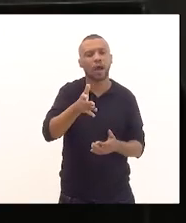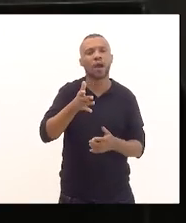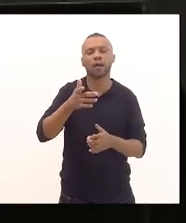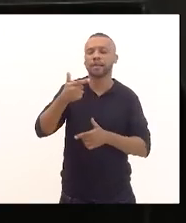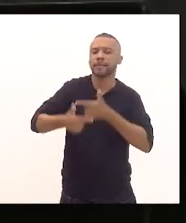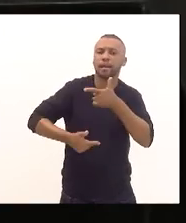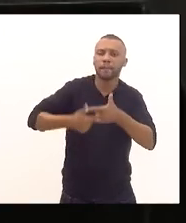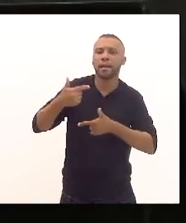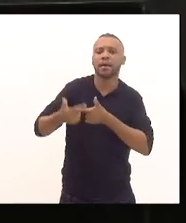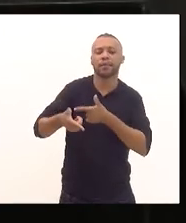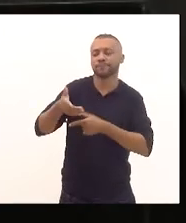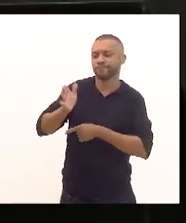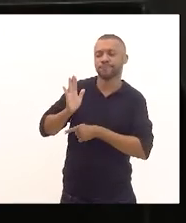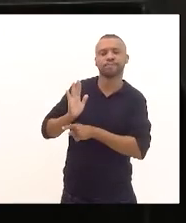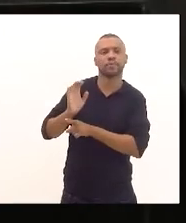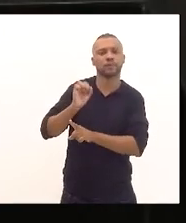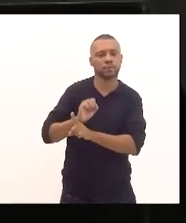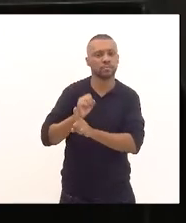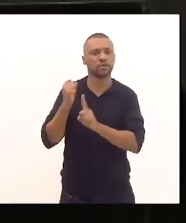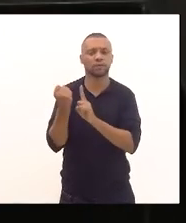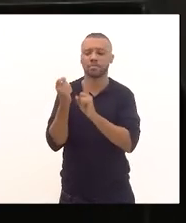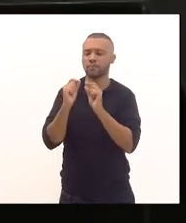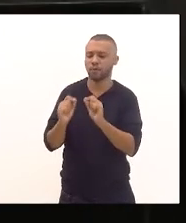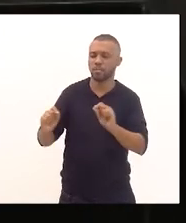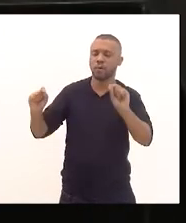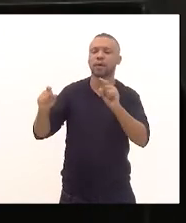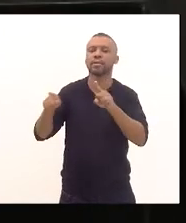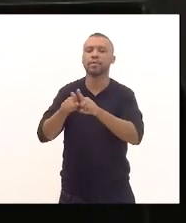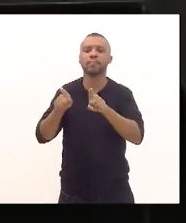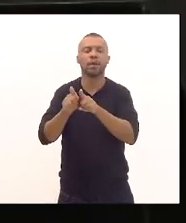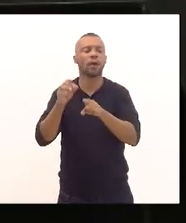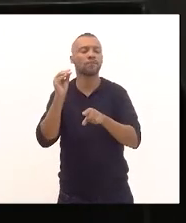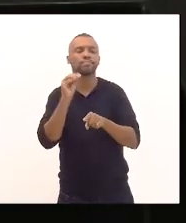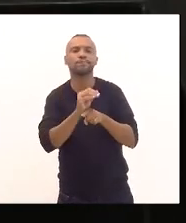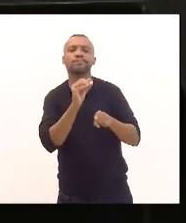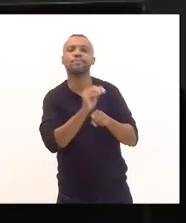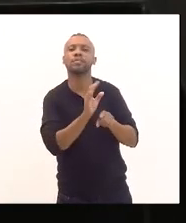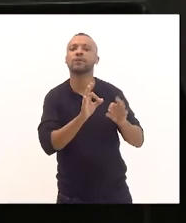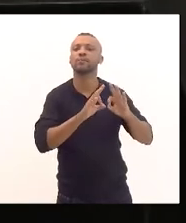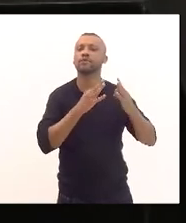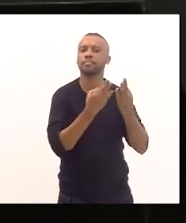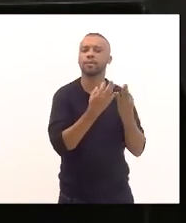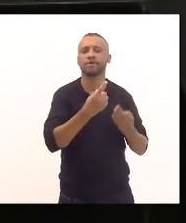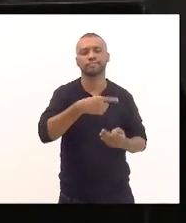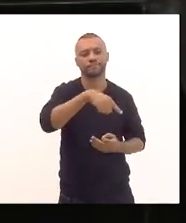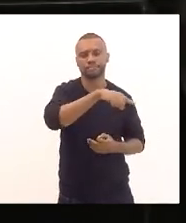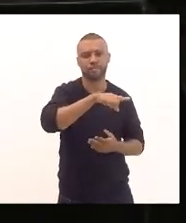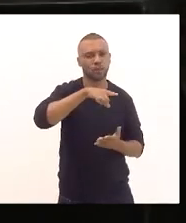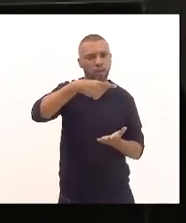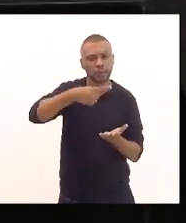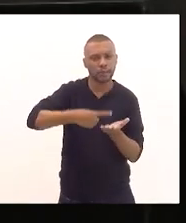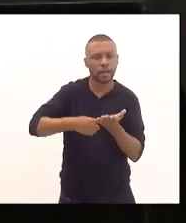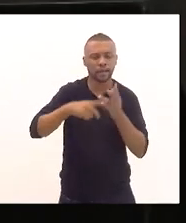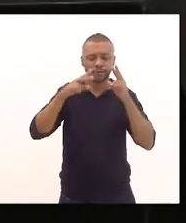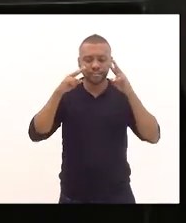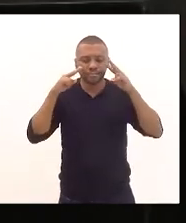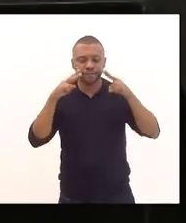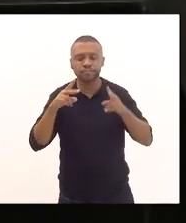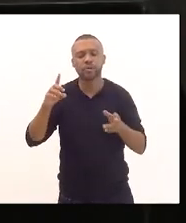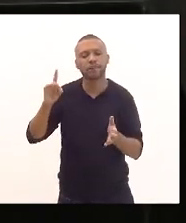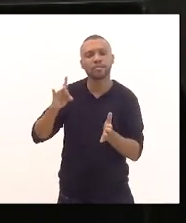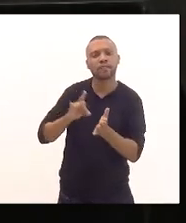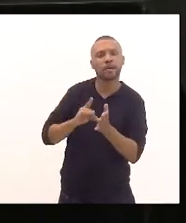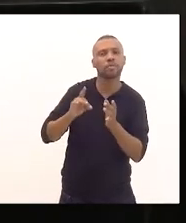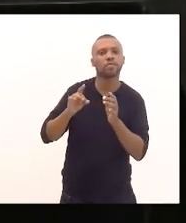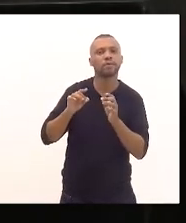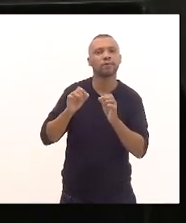e para suas famílias a data não é que foi oficialmente reconhecida pela